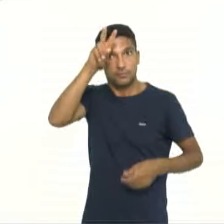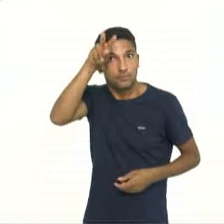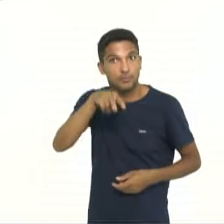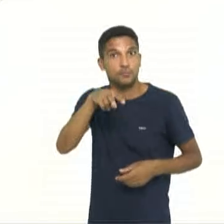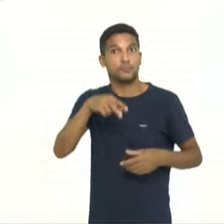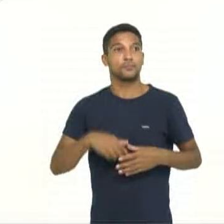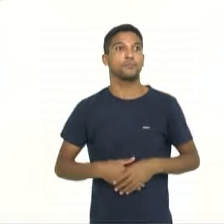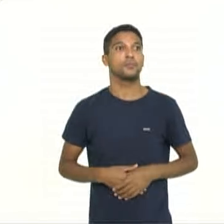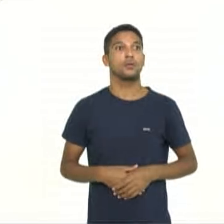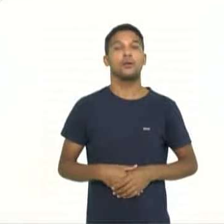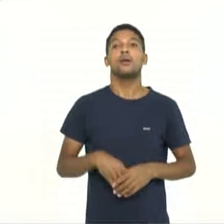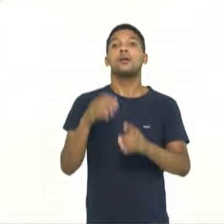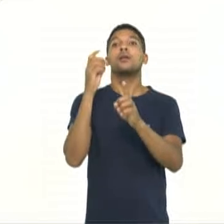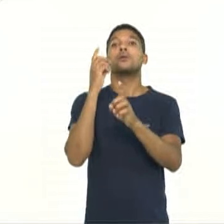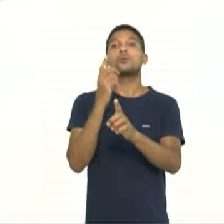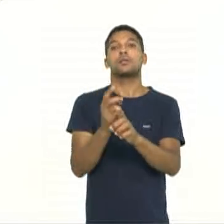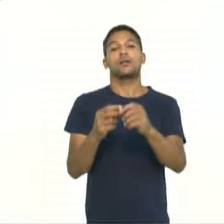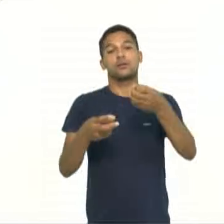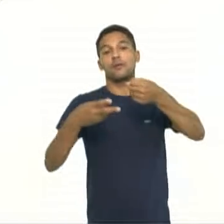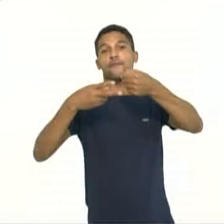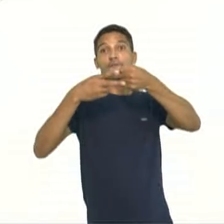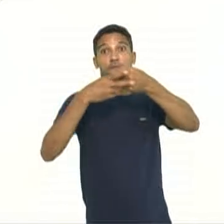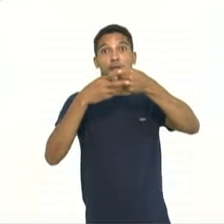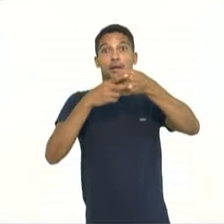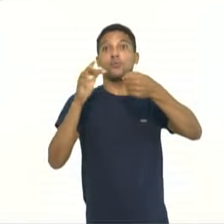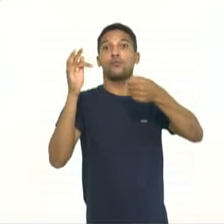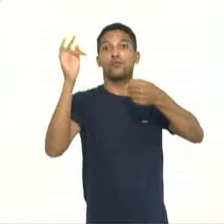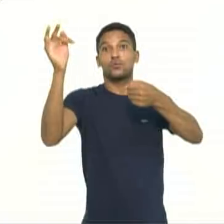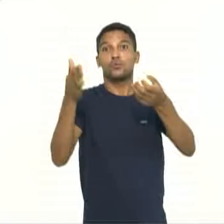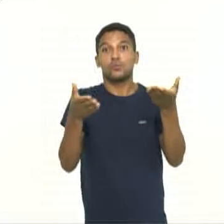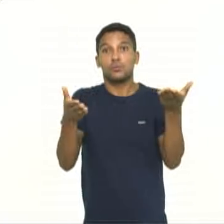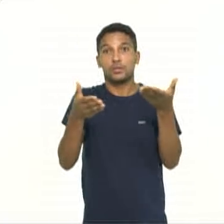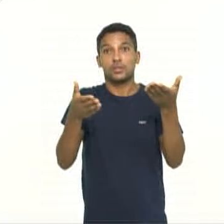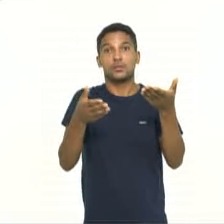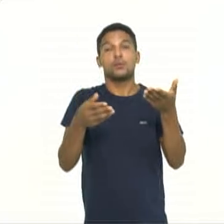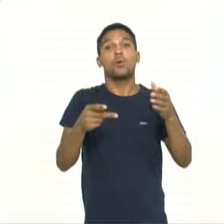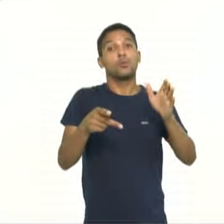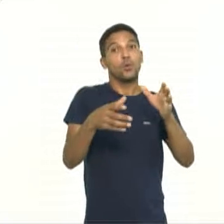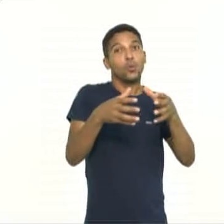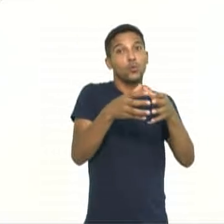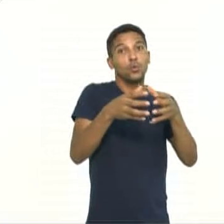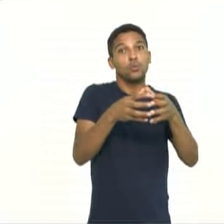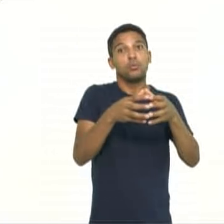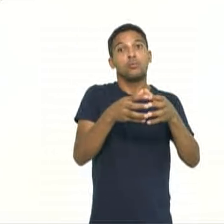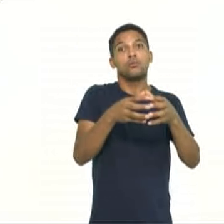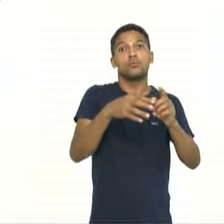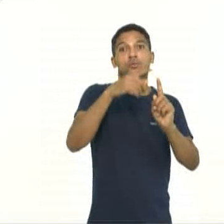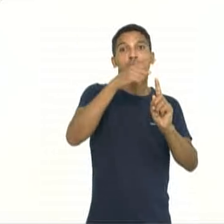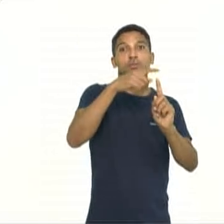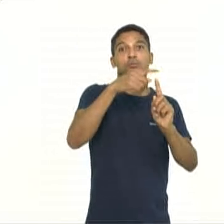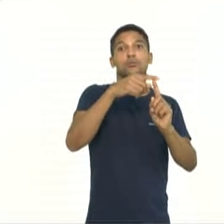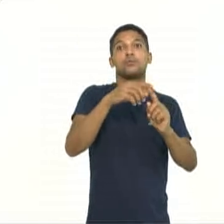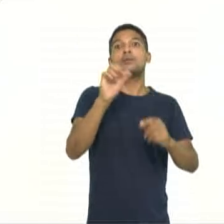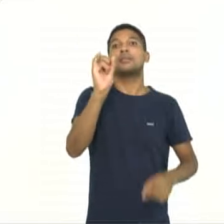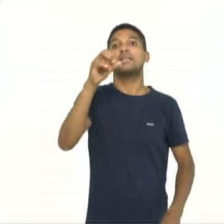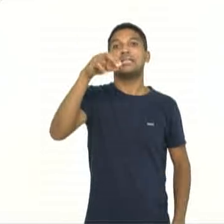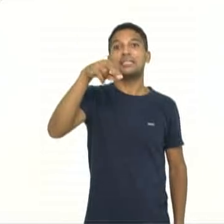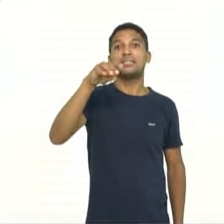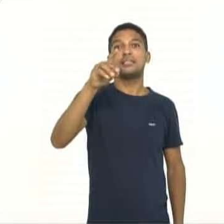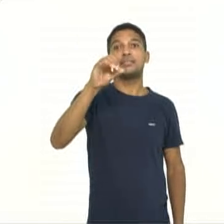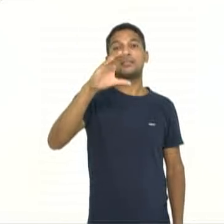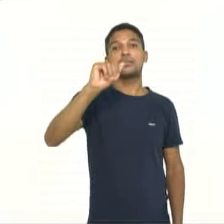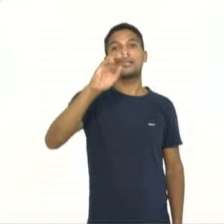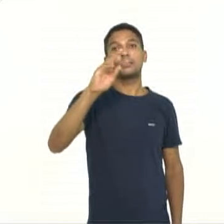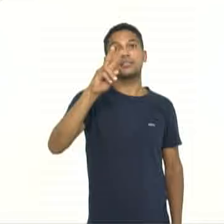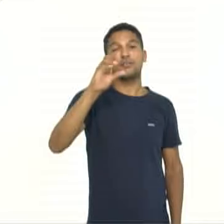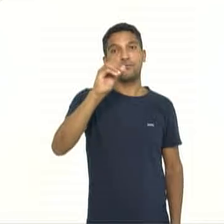um verbo no futuro do presente do modo indicativo que vem antes, ou seja, anteposto de um verbo